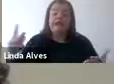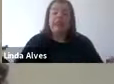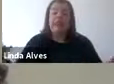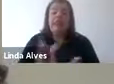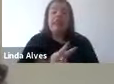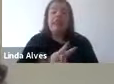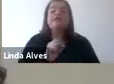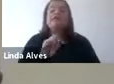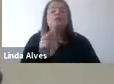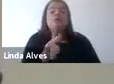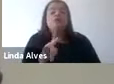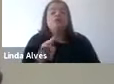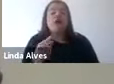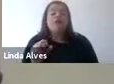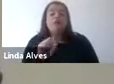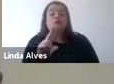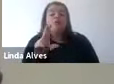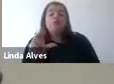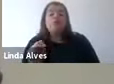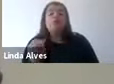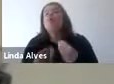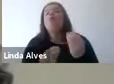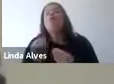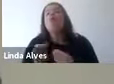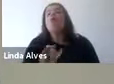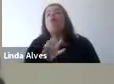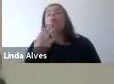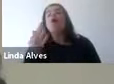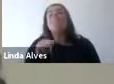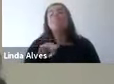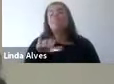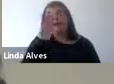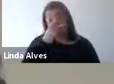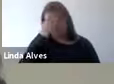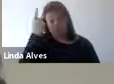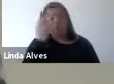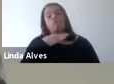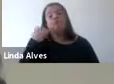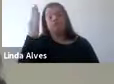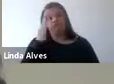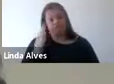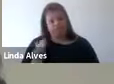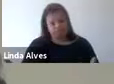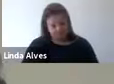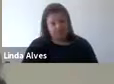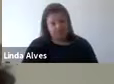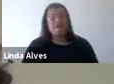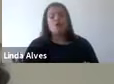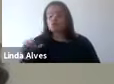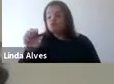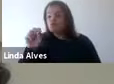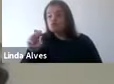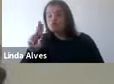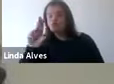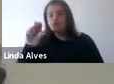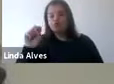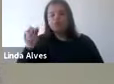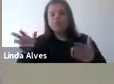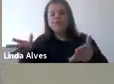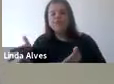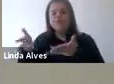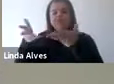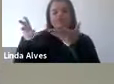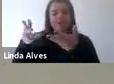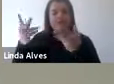no Brasil? Né? Então, o SUS que o governo atacava e queria reduzir foi valorizado pela população com a